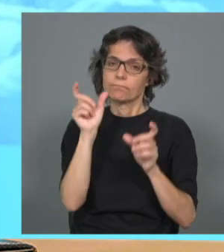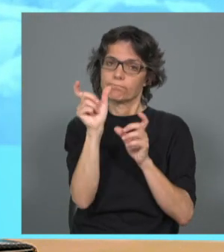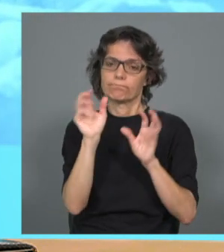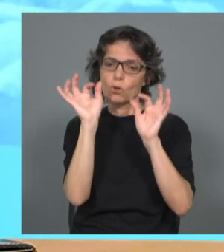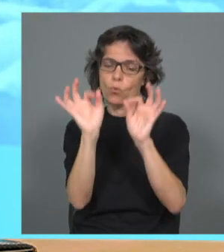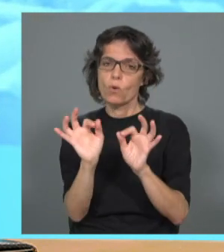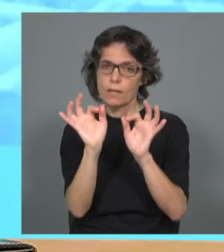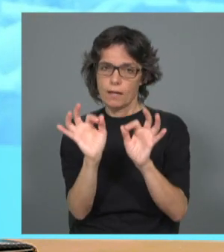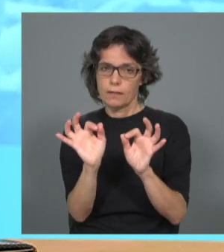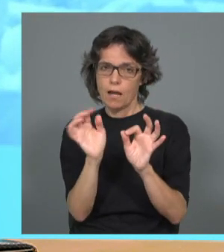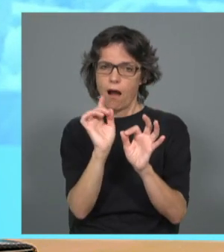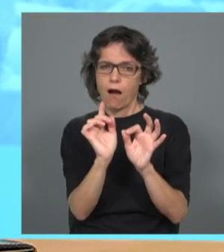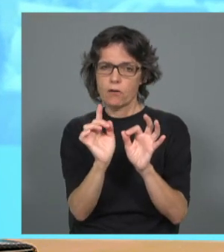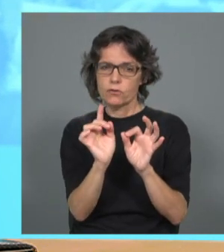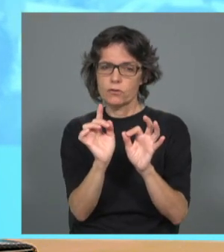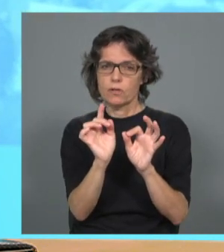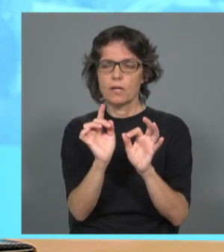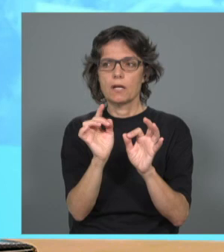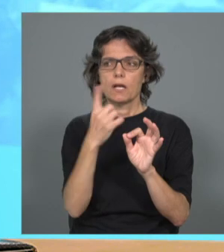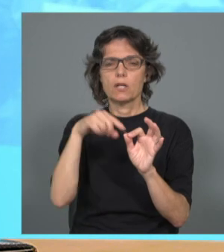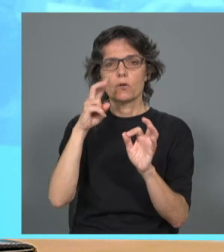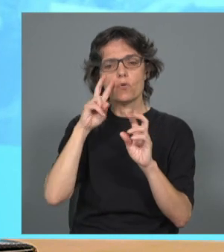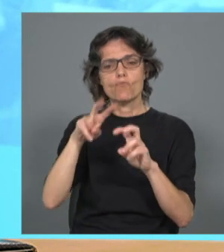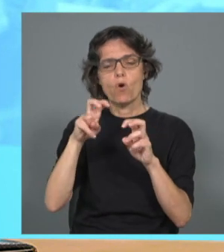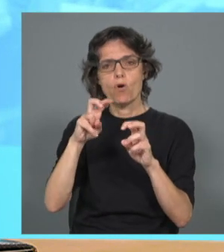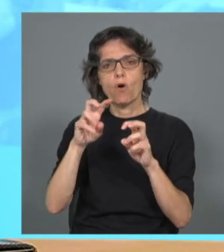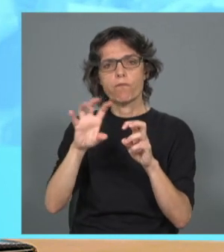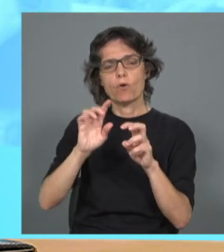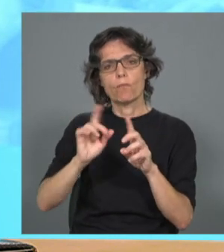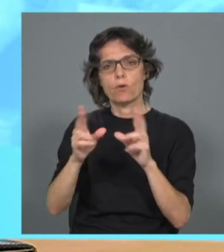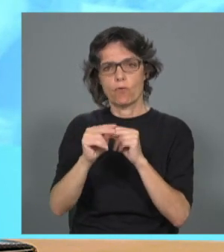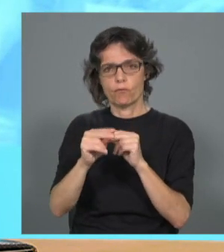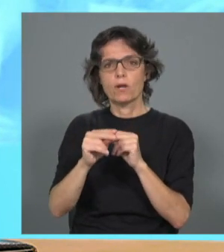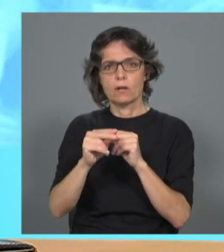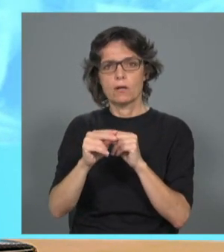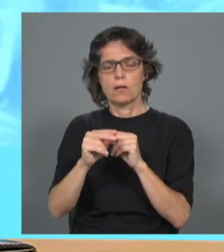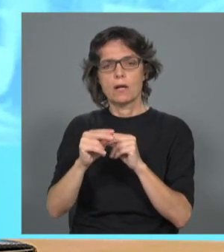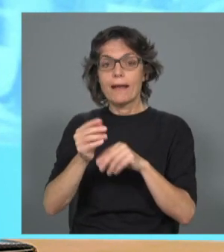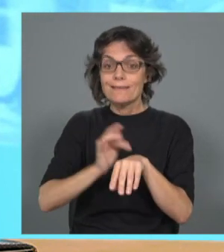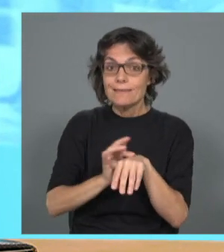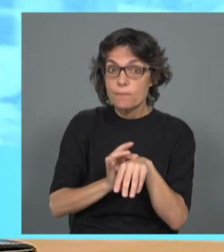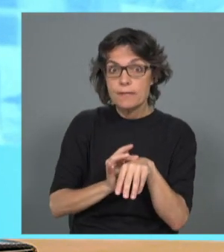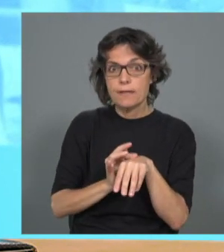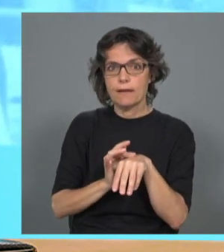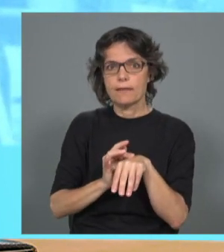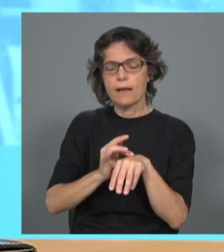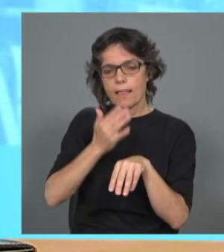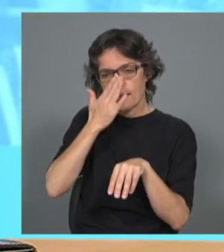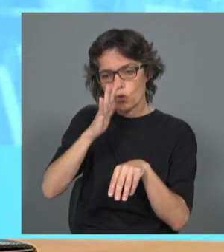uma descoberta de uma forma nova, diferente, cada vez mais consciente e aprofundada de